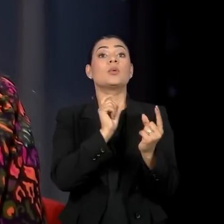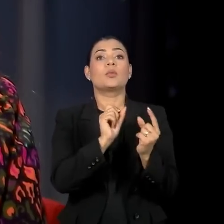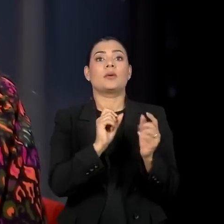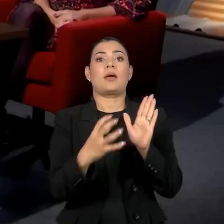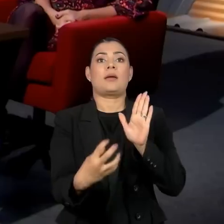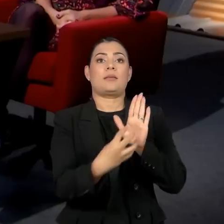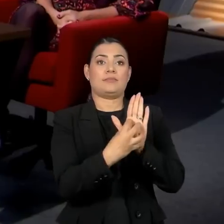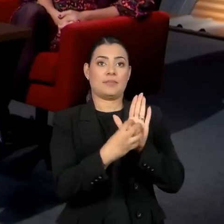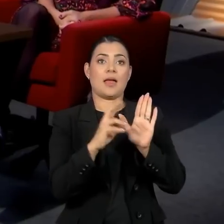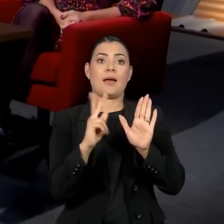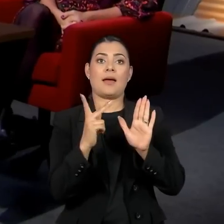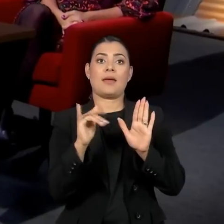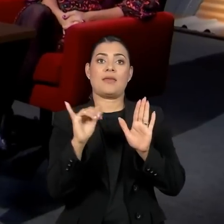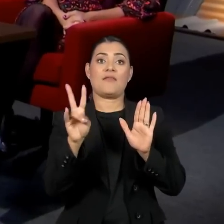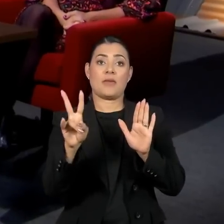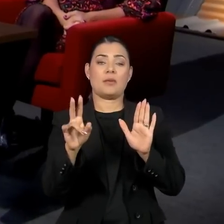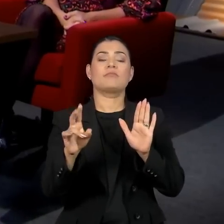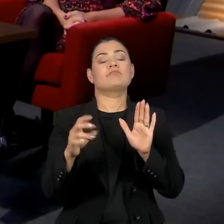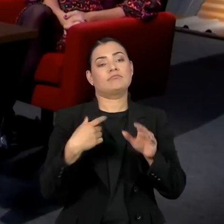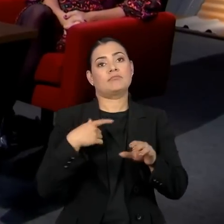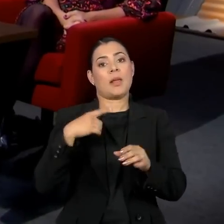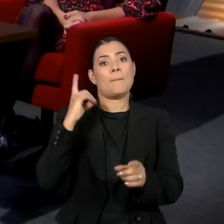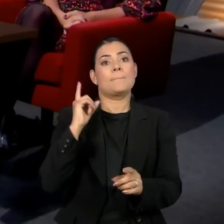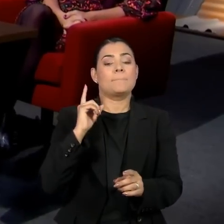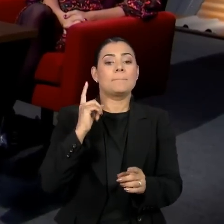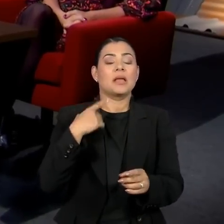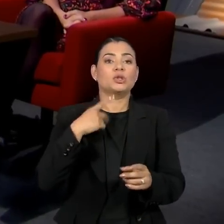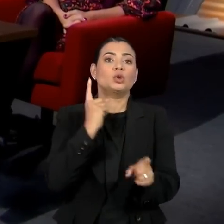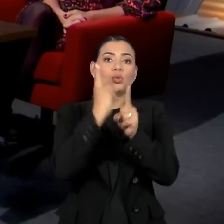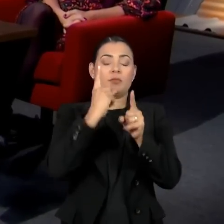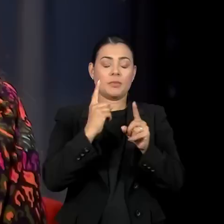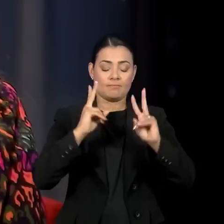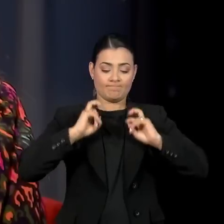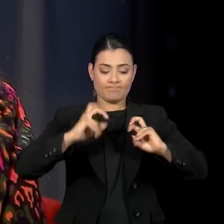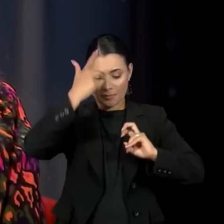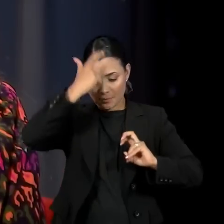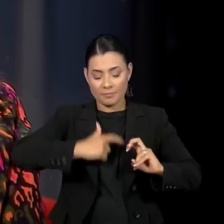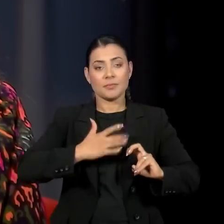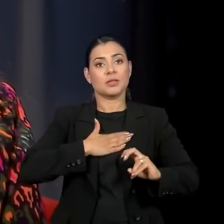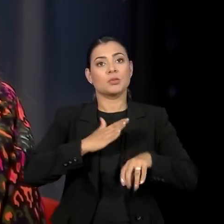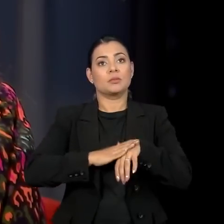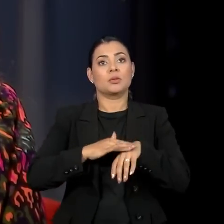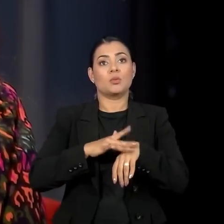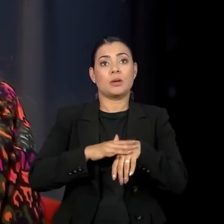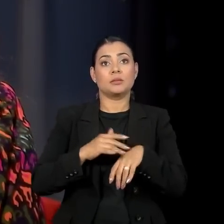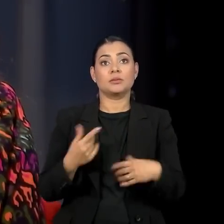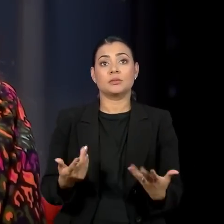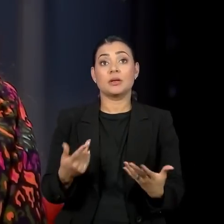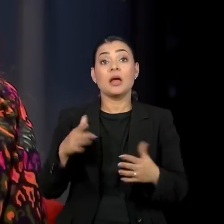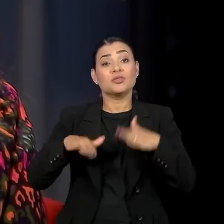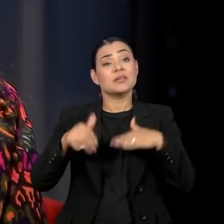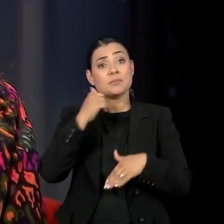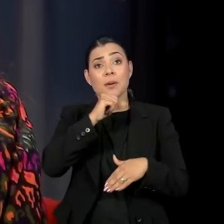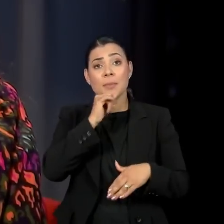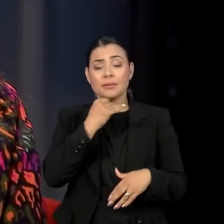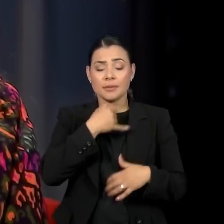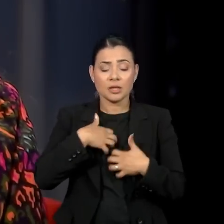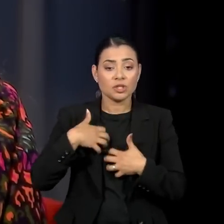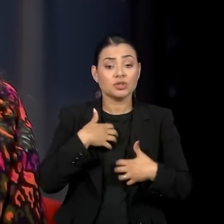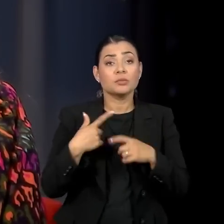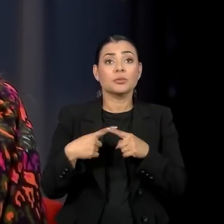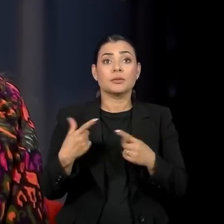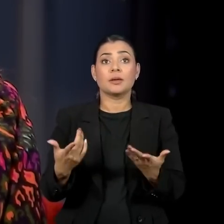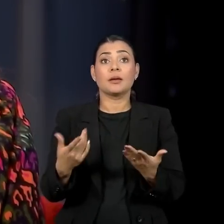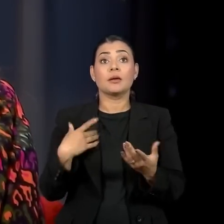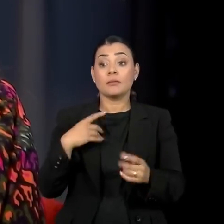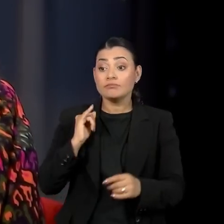HIV positivo. E eu me lembro de ver, às vezes, minha mãe chegar em casa muito arrasada, assim, e falar, perdi um paciente, porque, tipo, tinha